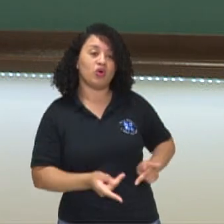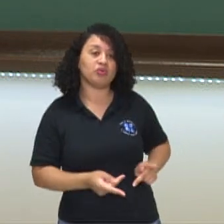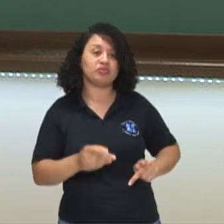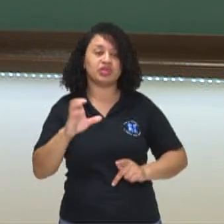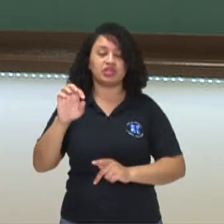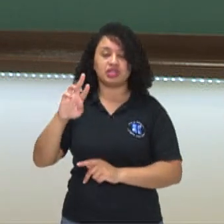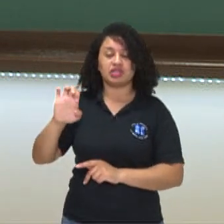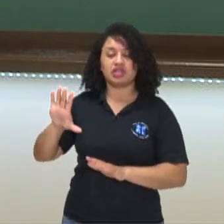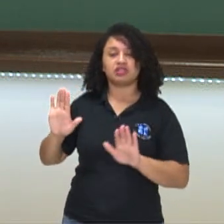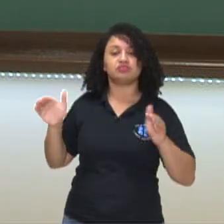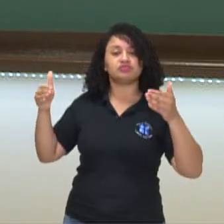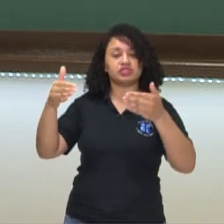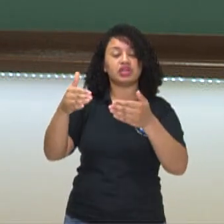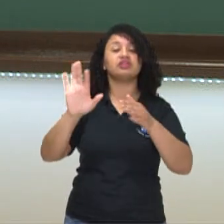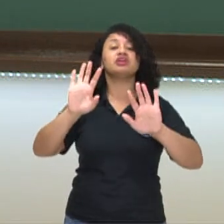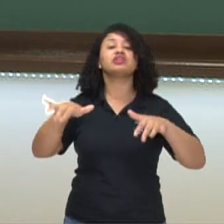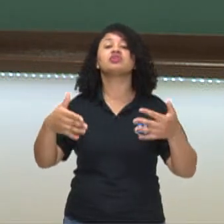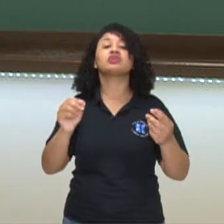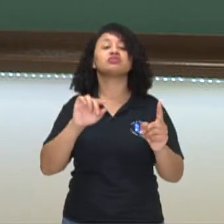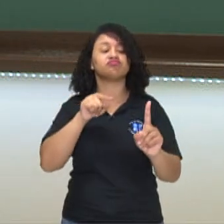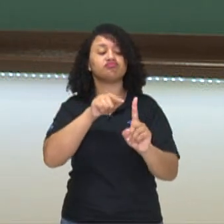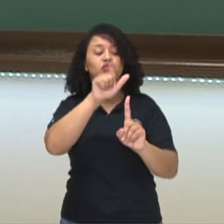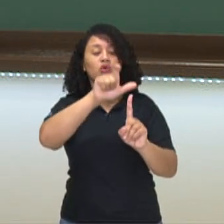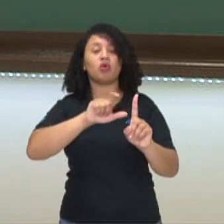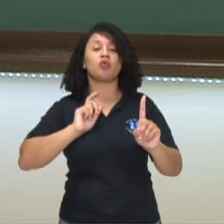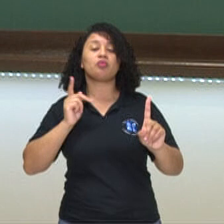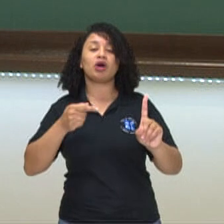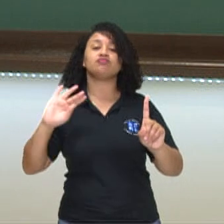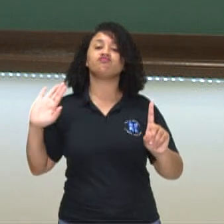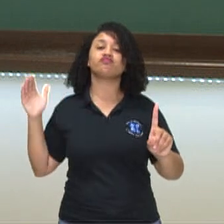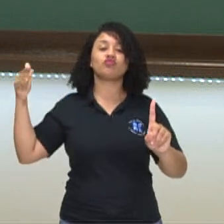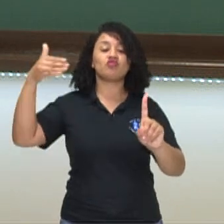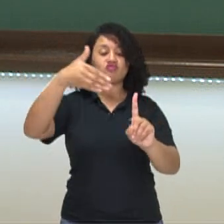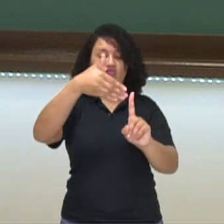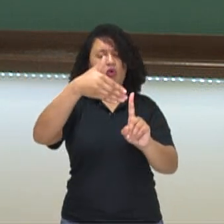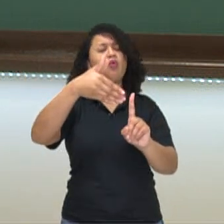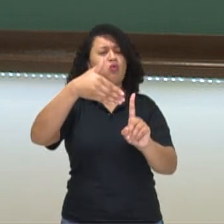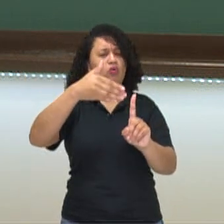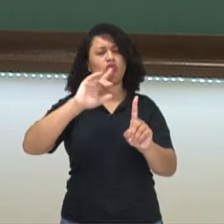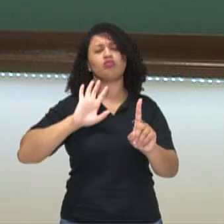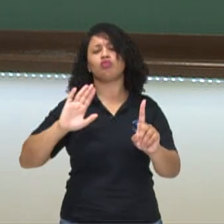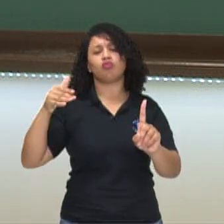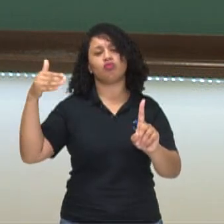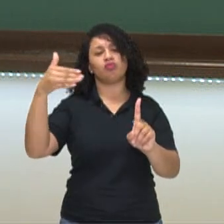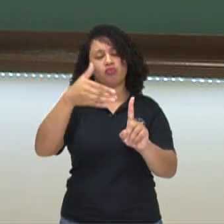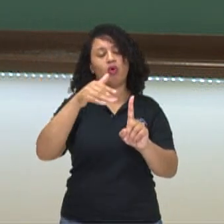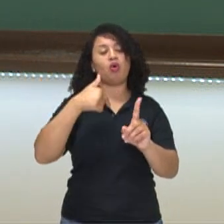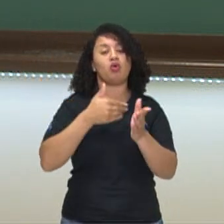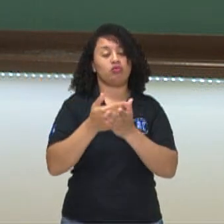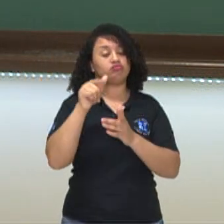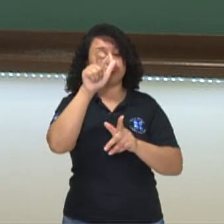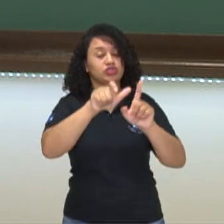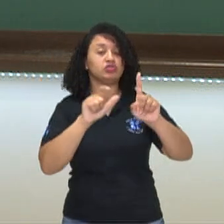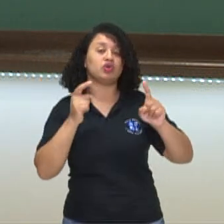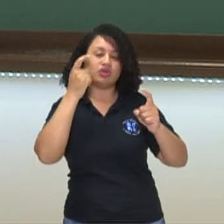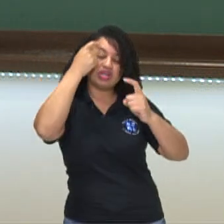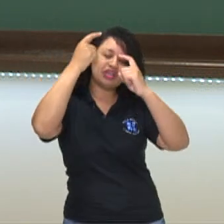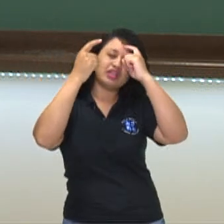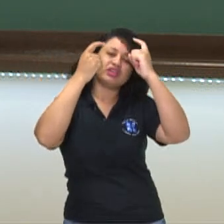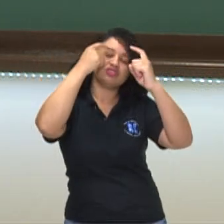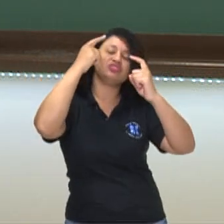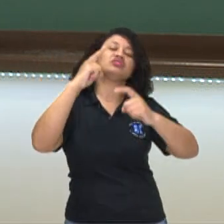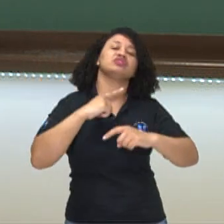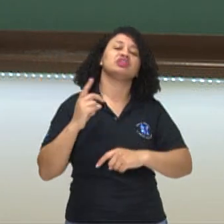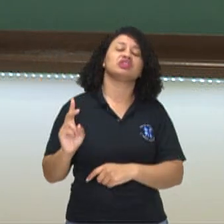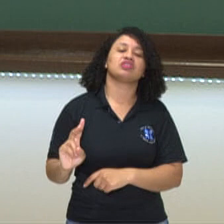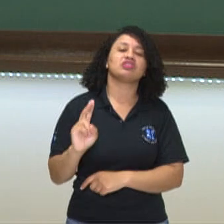gente vai colocar o homem no centro, né? O homem passa a ser visto como um ser criativo, virtuoso, ele tem